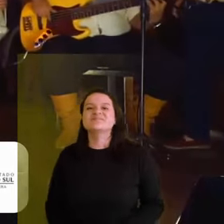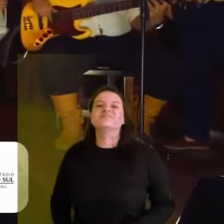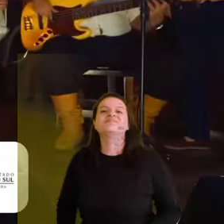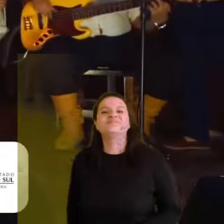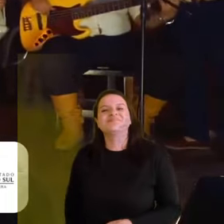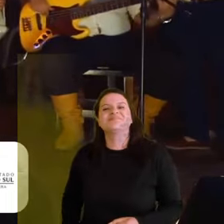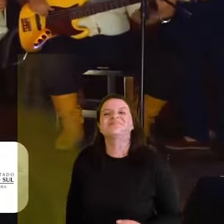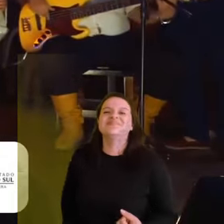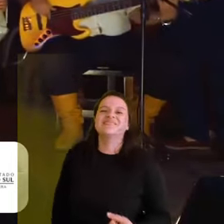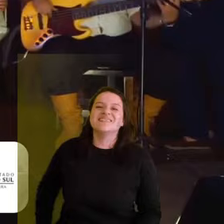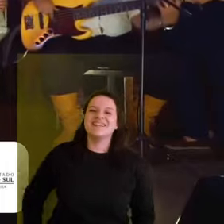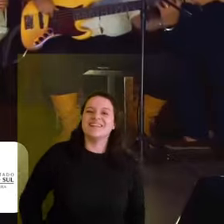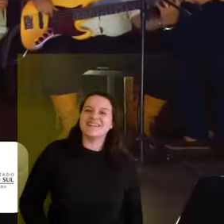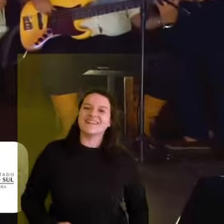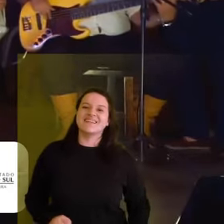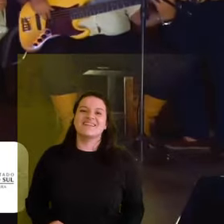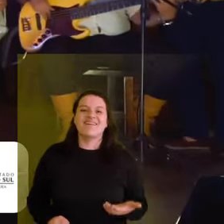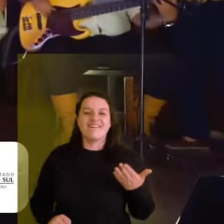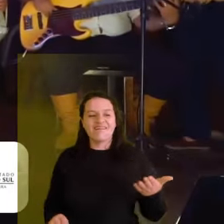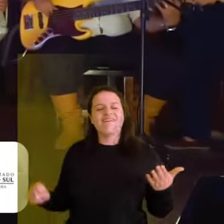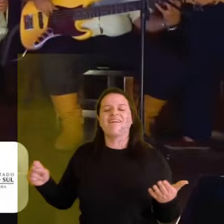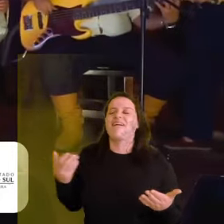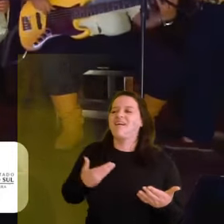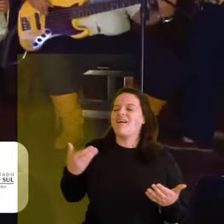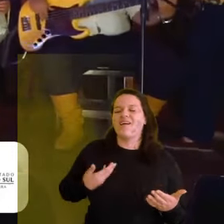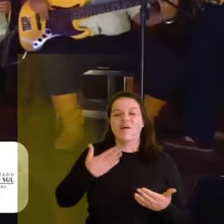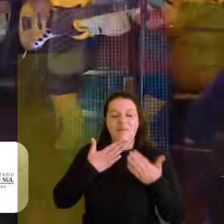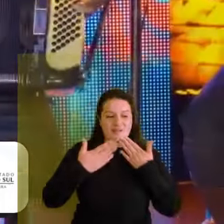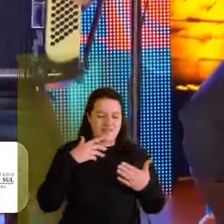Os fãs e amigos pedem e nós atendemos, meus amigos.